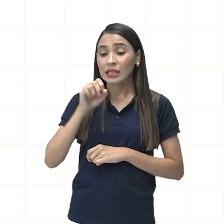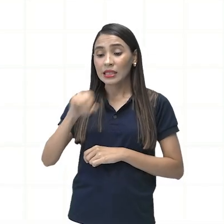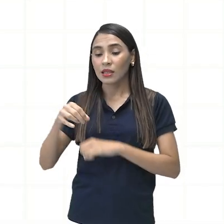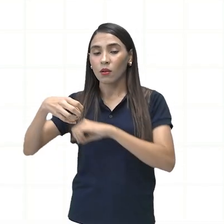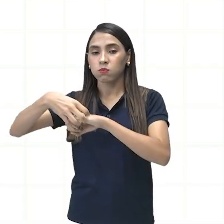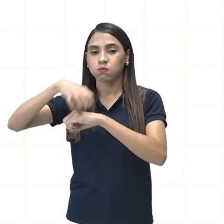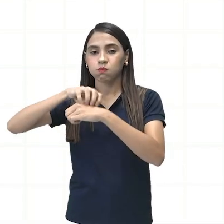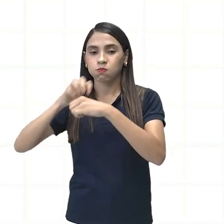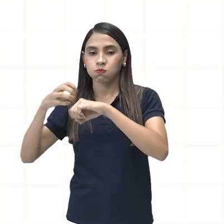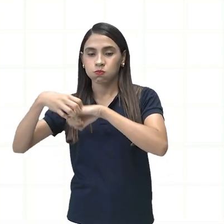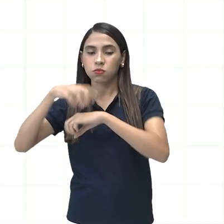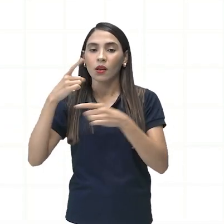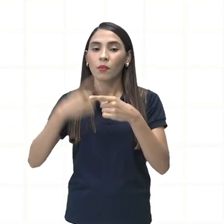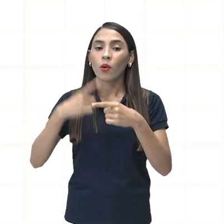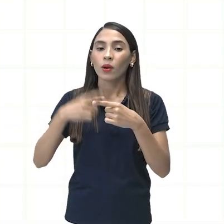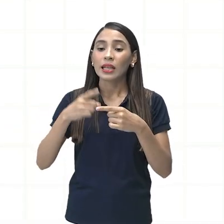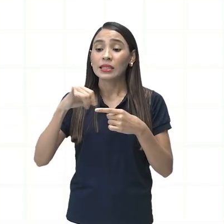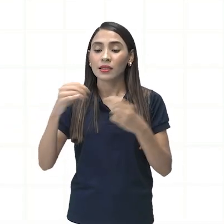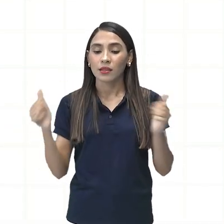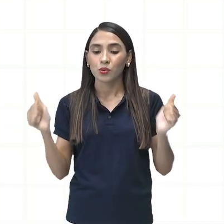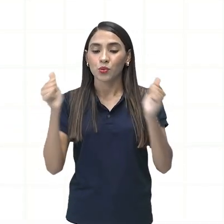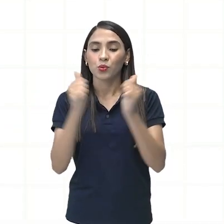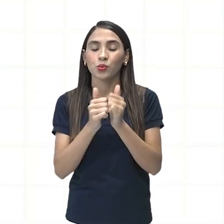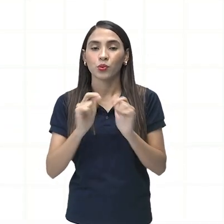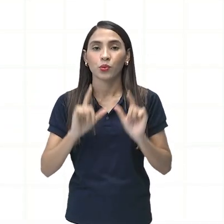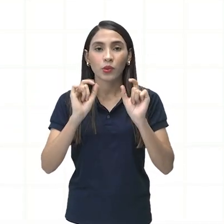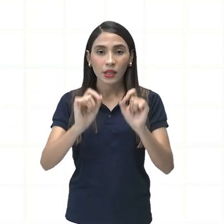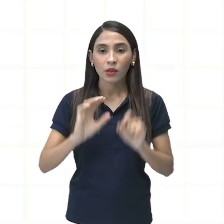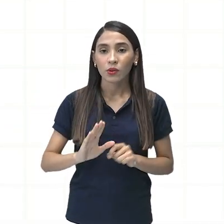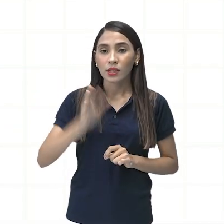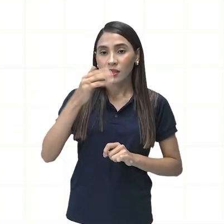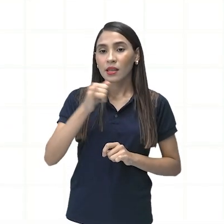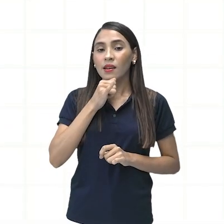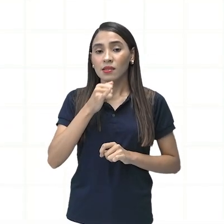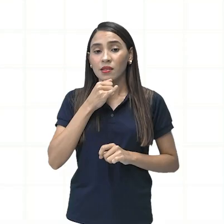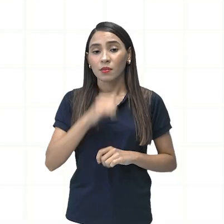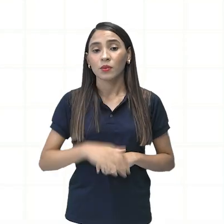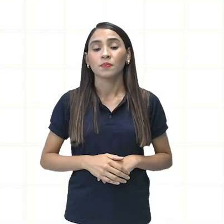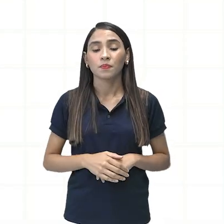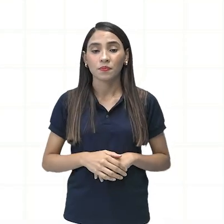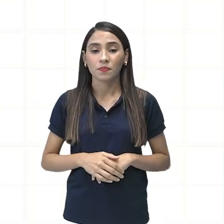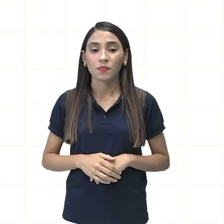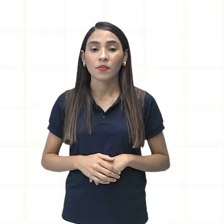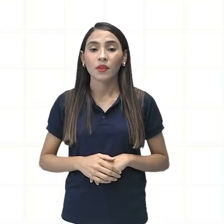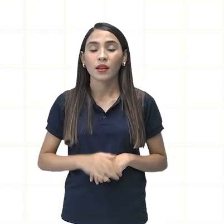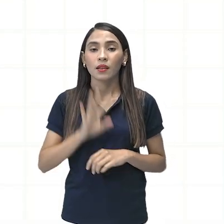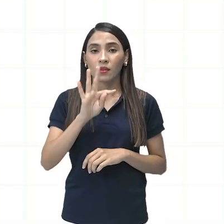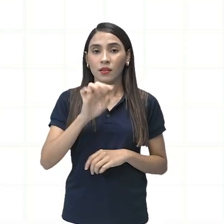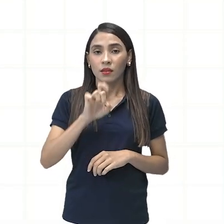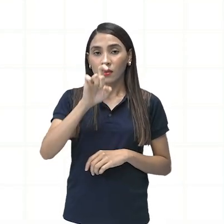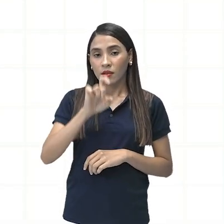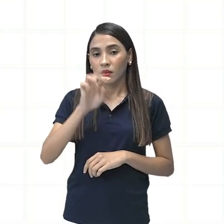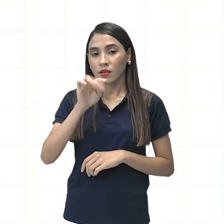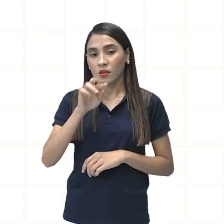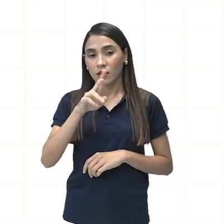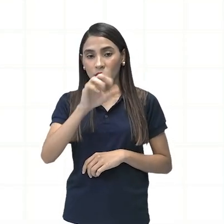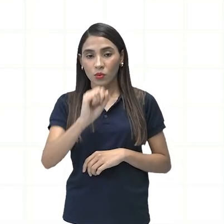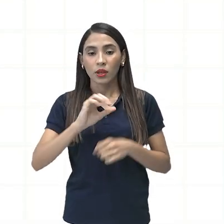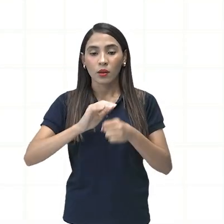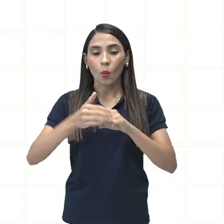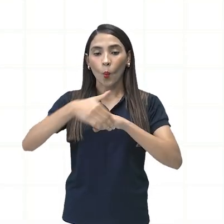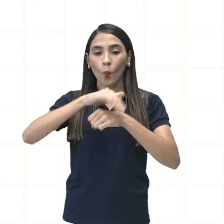quê? Quando elas ocorriam juntas, o que acontecia? Quem prevalecia era essa textura, lisa, bem